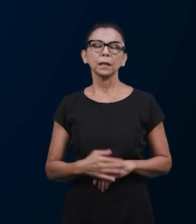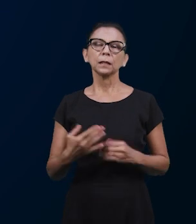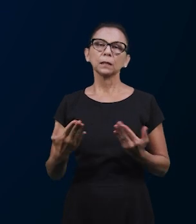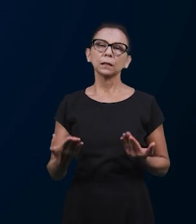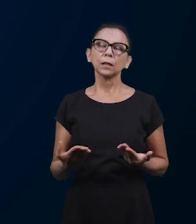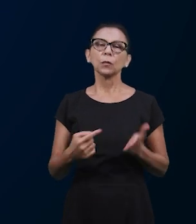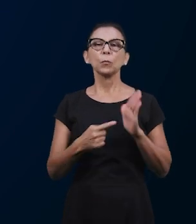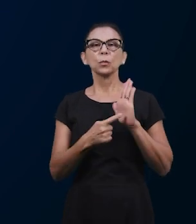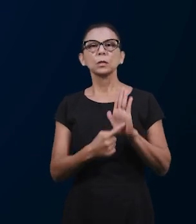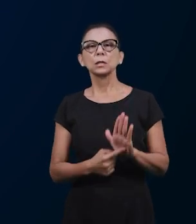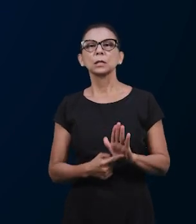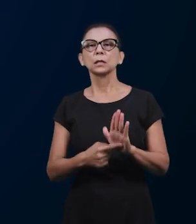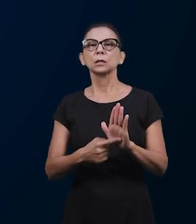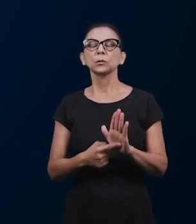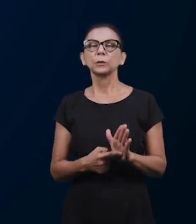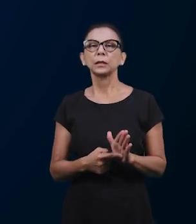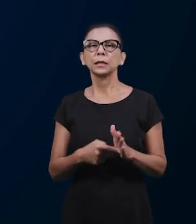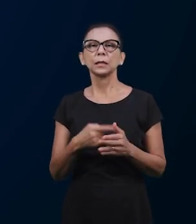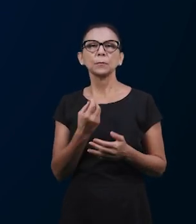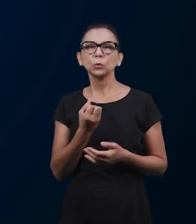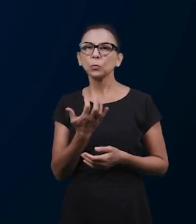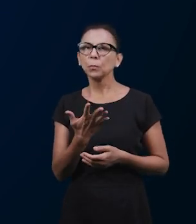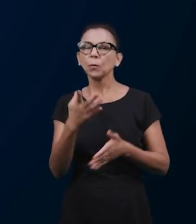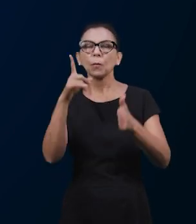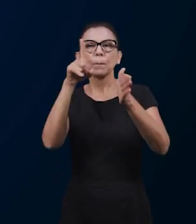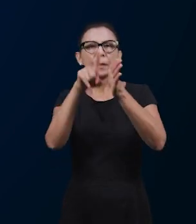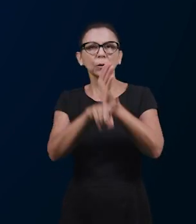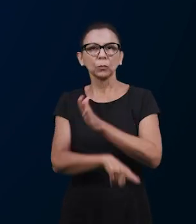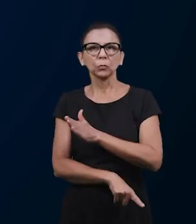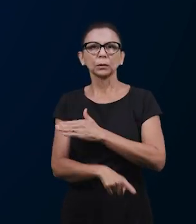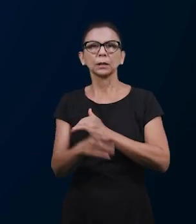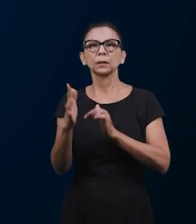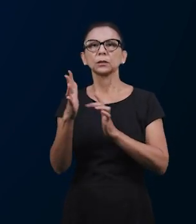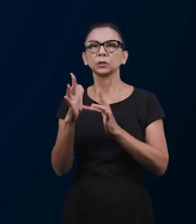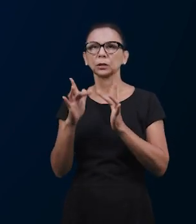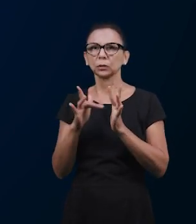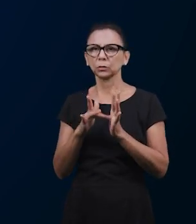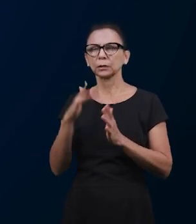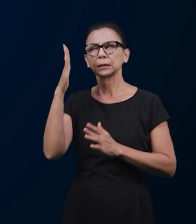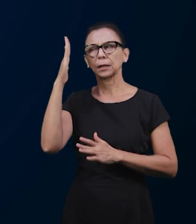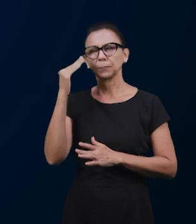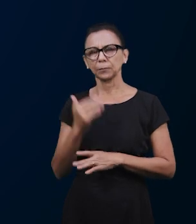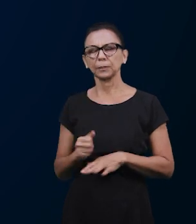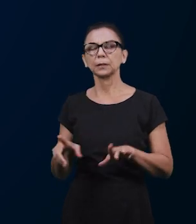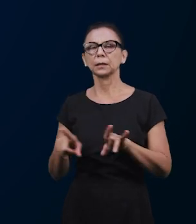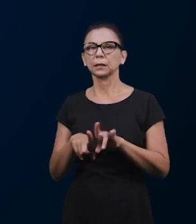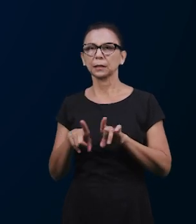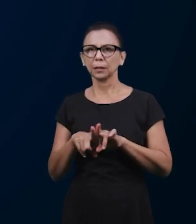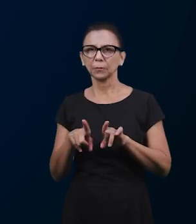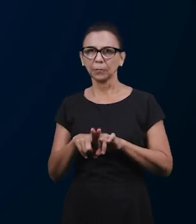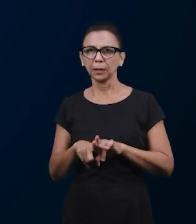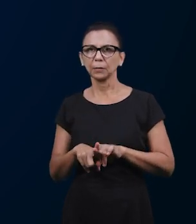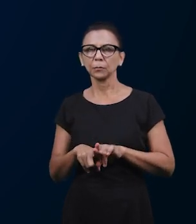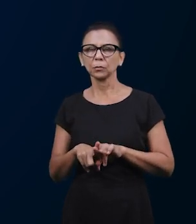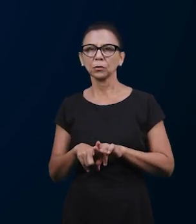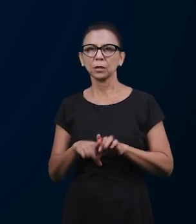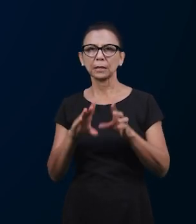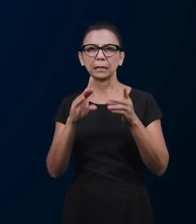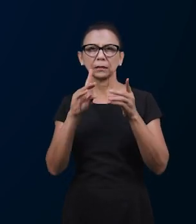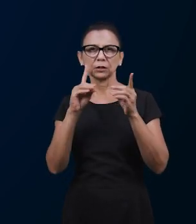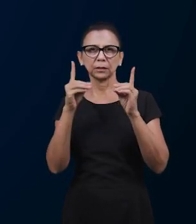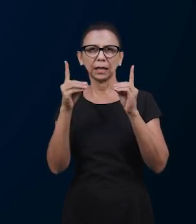a arte de perguntar. E o Senhor Jesus sabia que ele podia usar esse argumento, essa didática, com esse doutor da lei para que